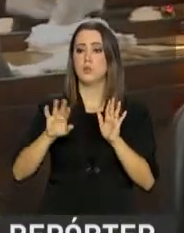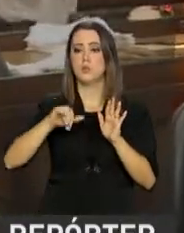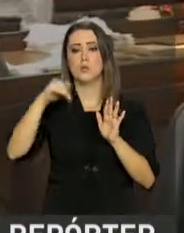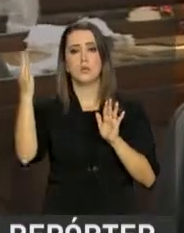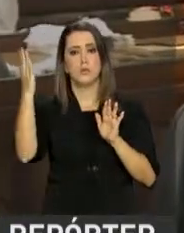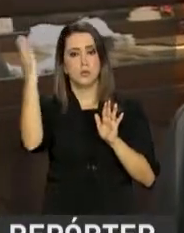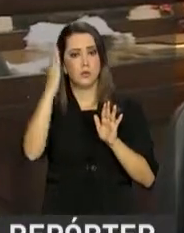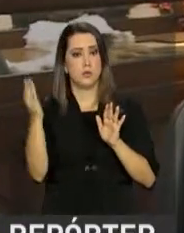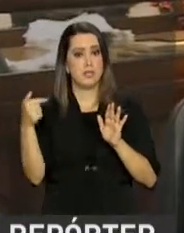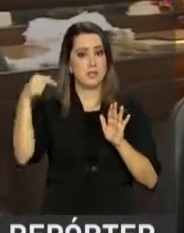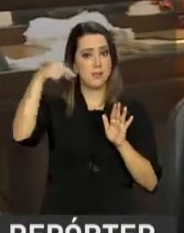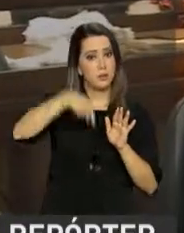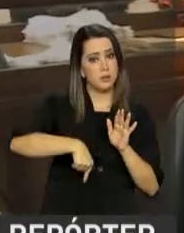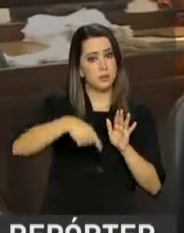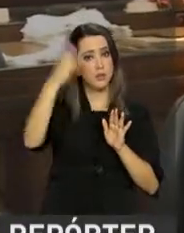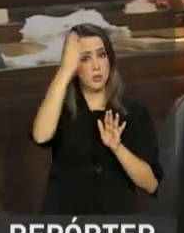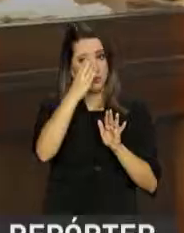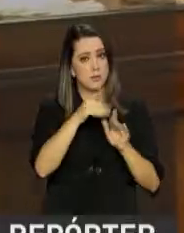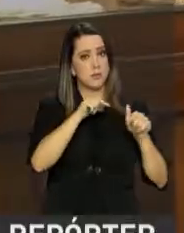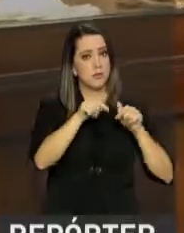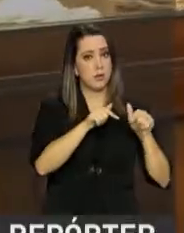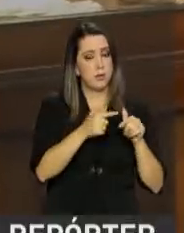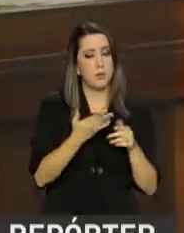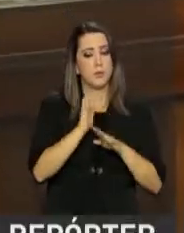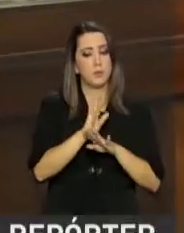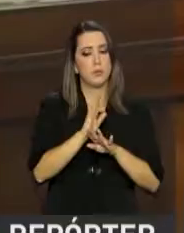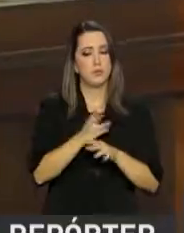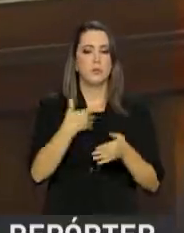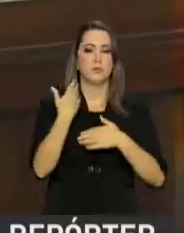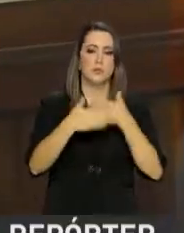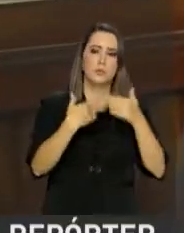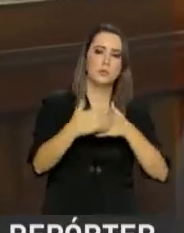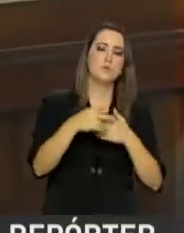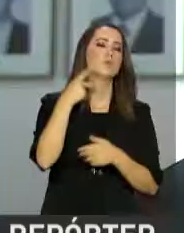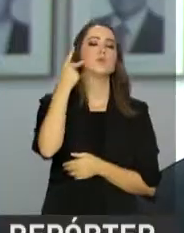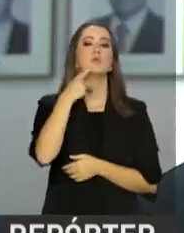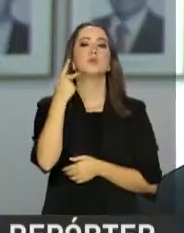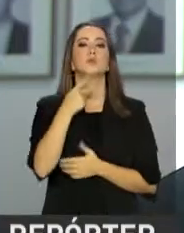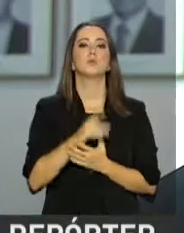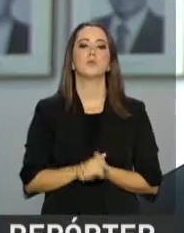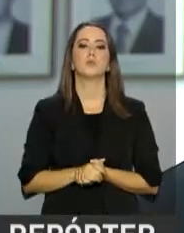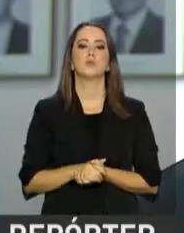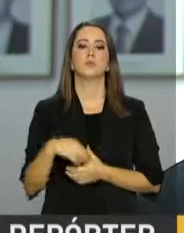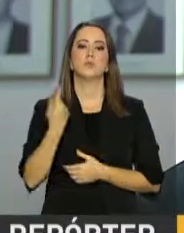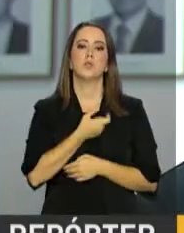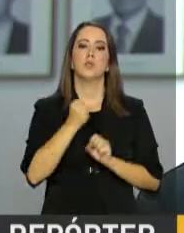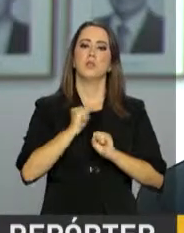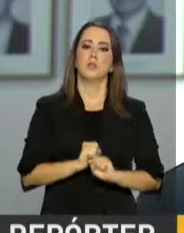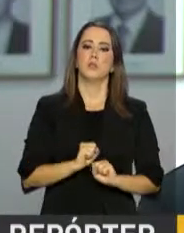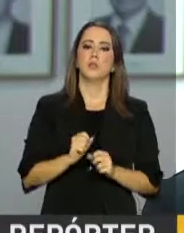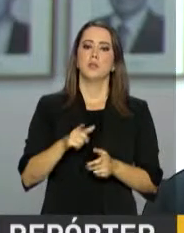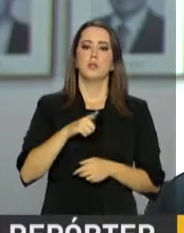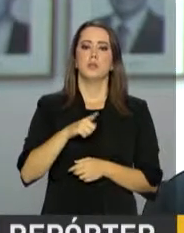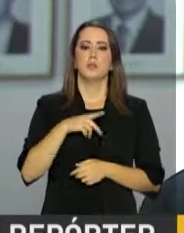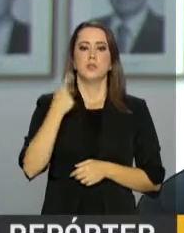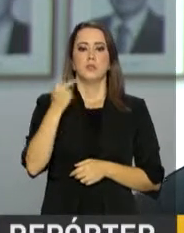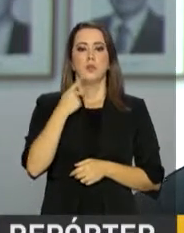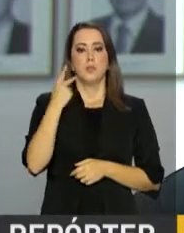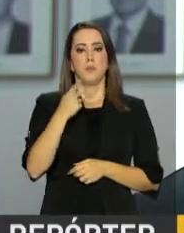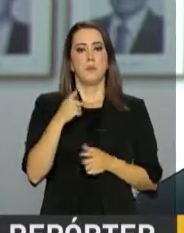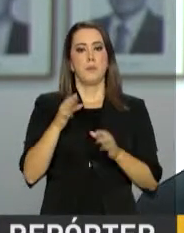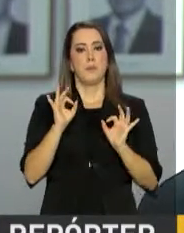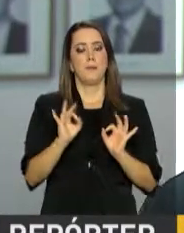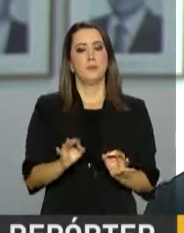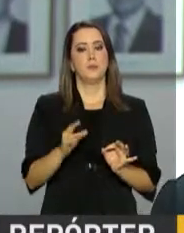no mercado de trabalho brasileiro ajudam na formulação de políticas públicas. Para a gente poder fazer uma política pública de